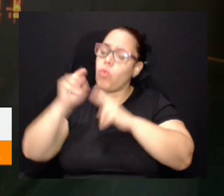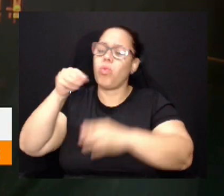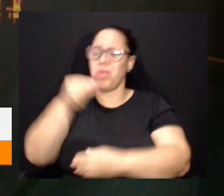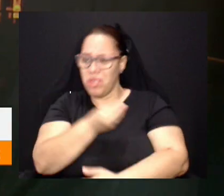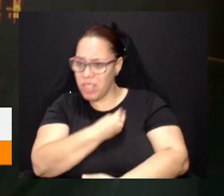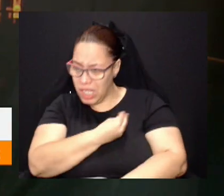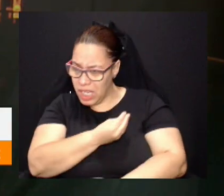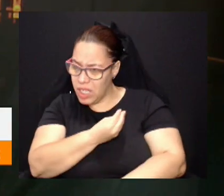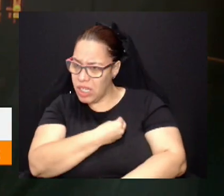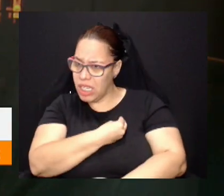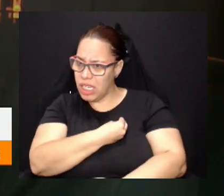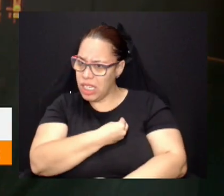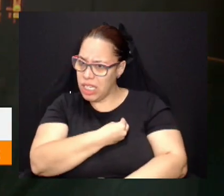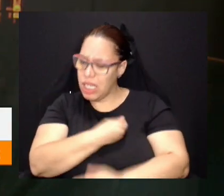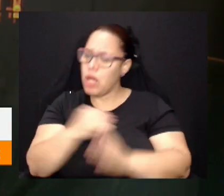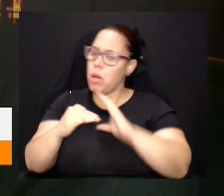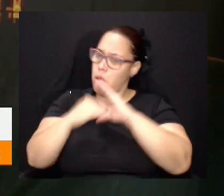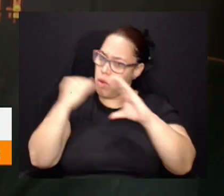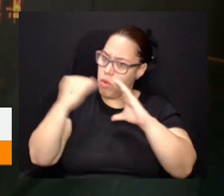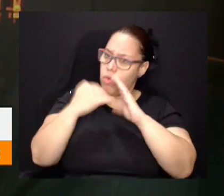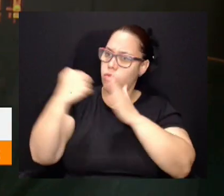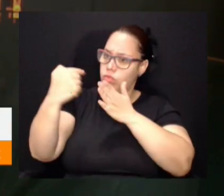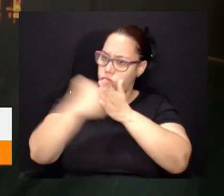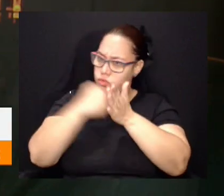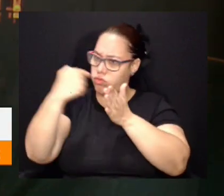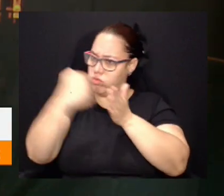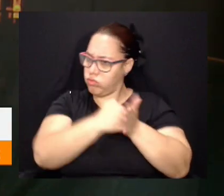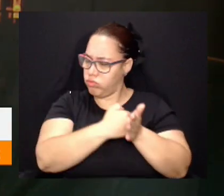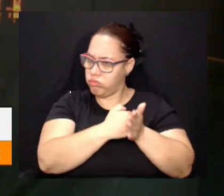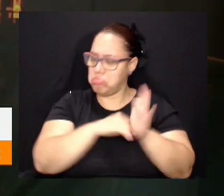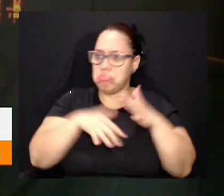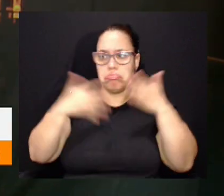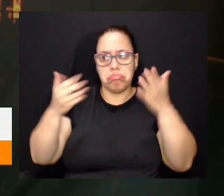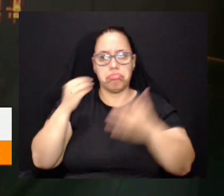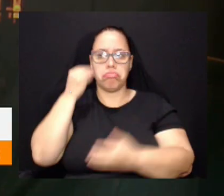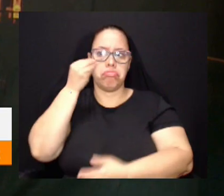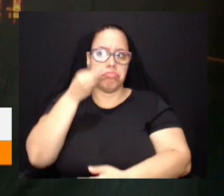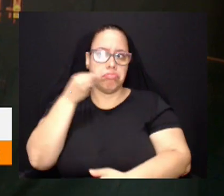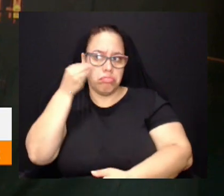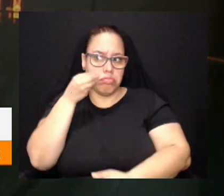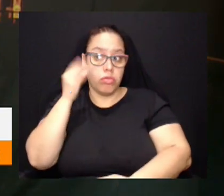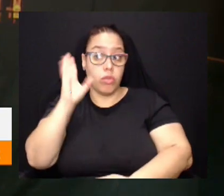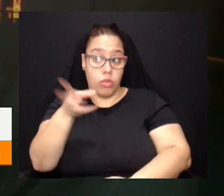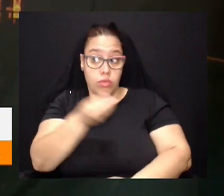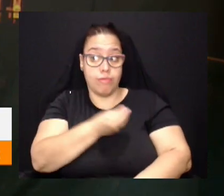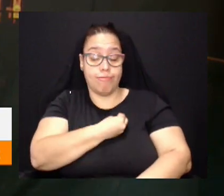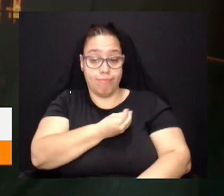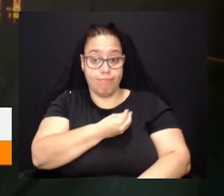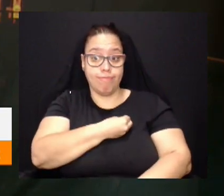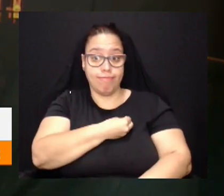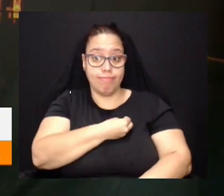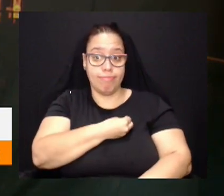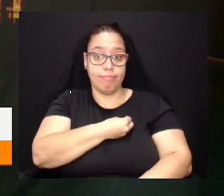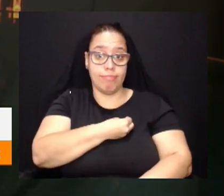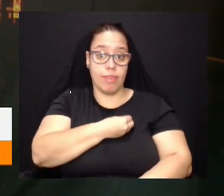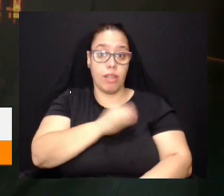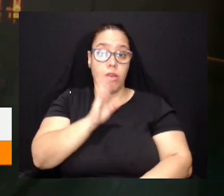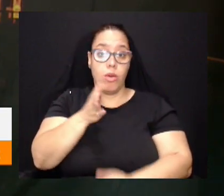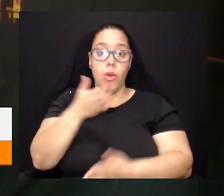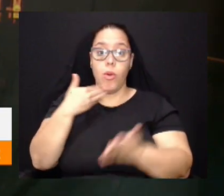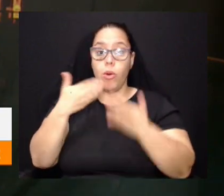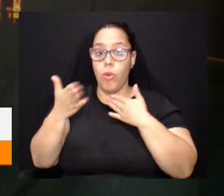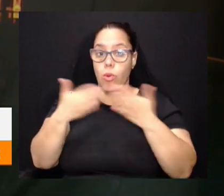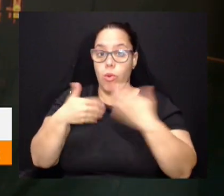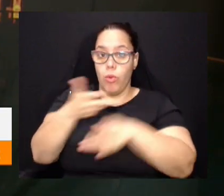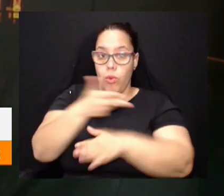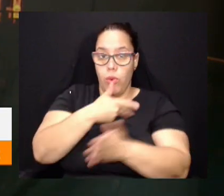né, manda pra gente a sua pergunta, de repente a sua experiência, se você já passou, né, e daqui a pouquinho a gente vai interagir com você que está aí do